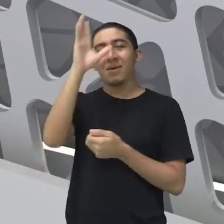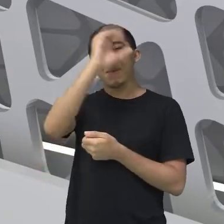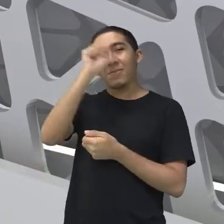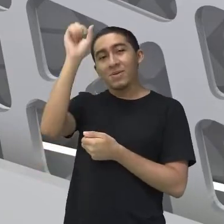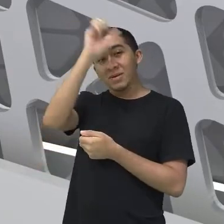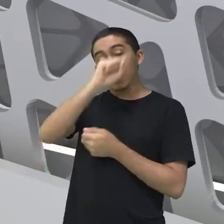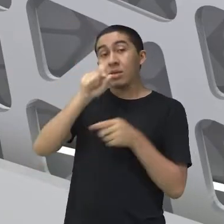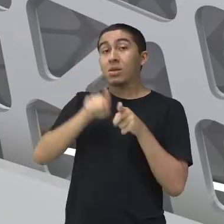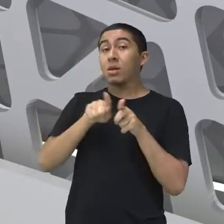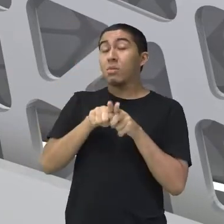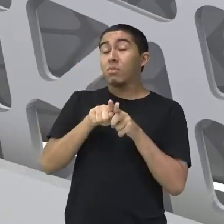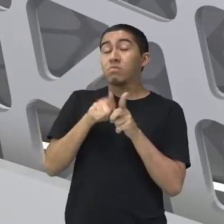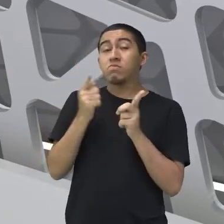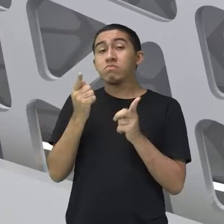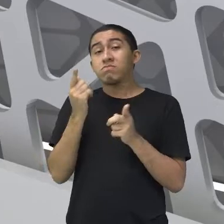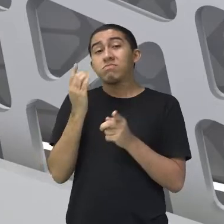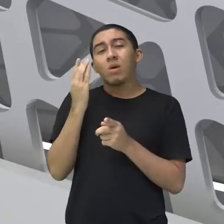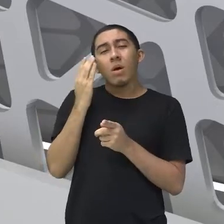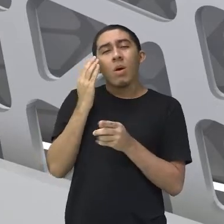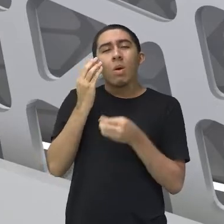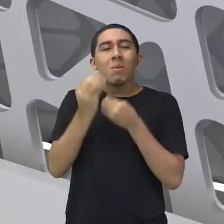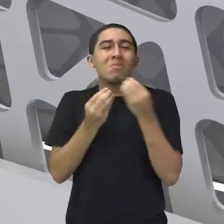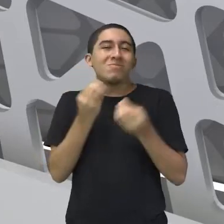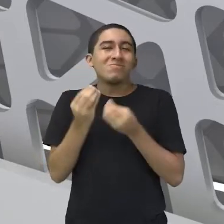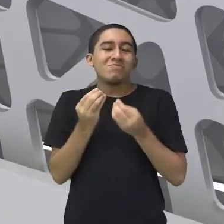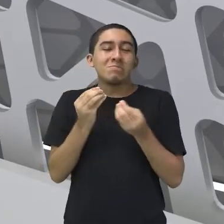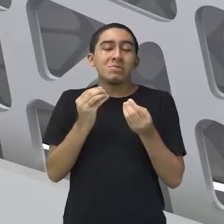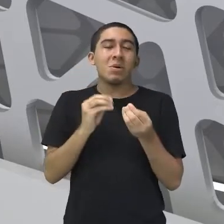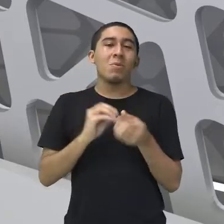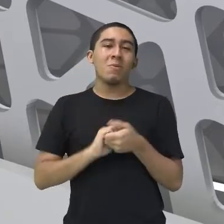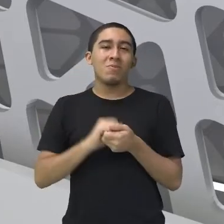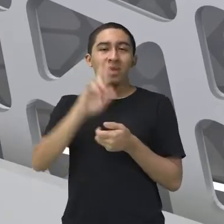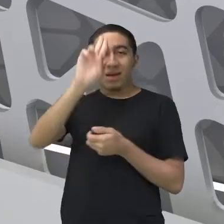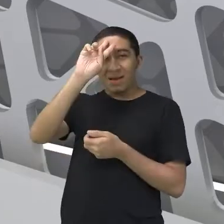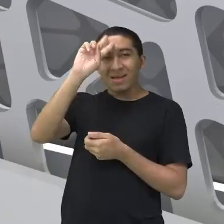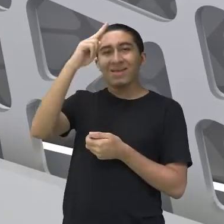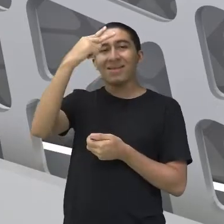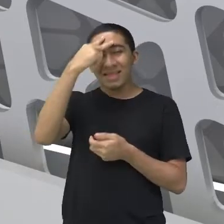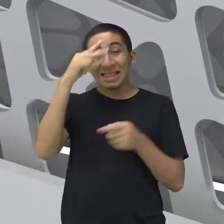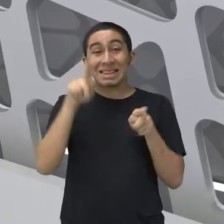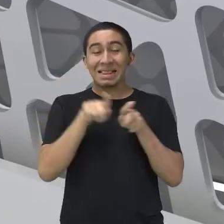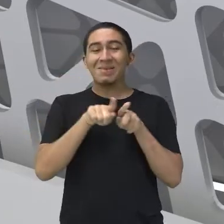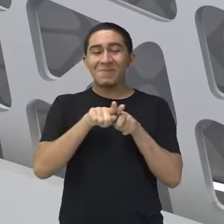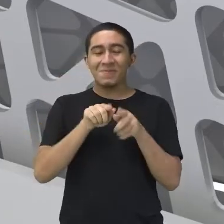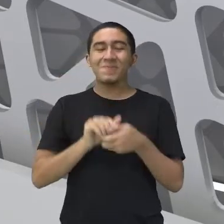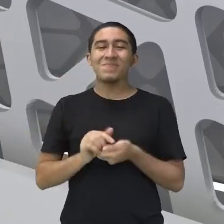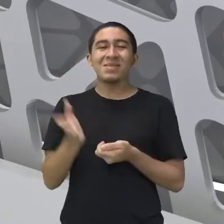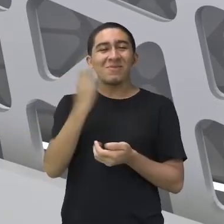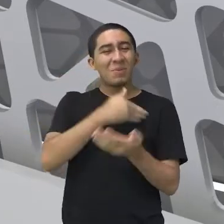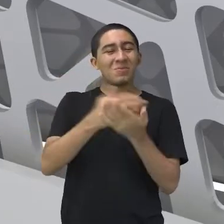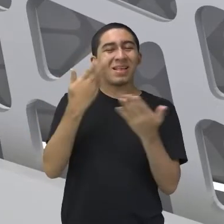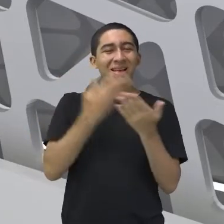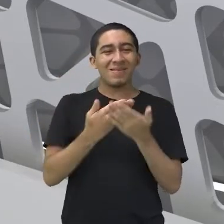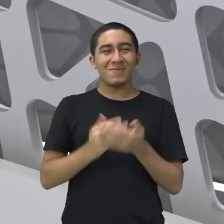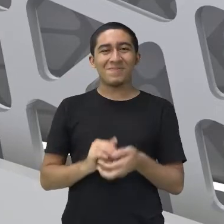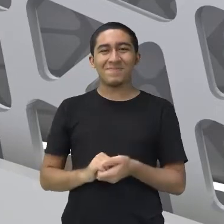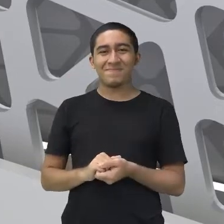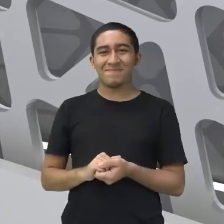aprender e, quem sabe, mudar alguns conceitos também. Por isso, vamos começar a nossa aula.